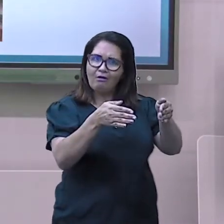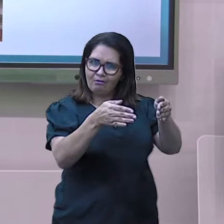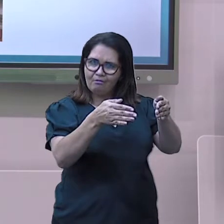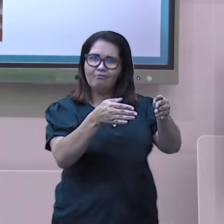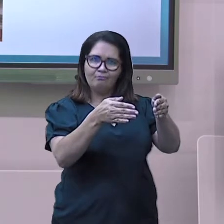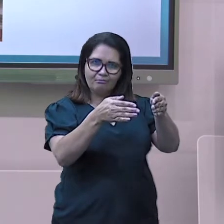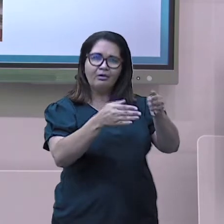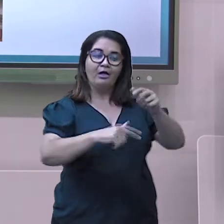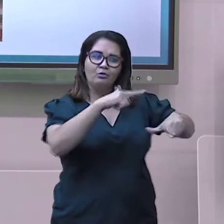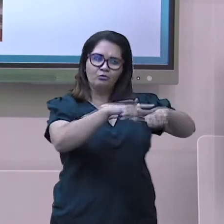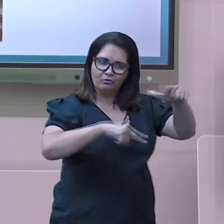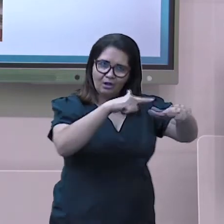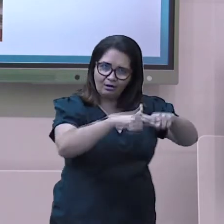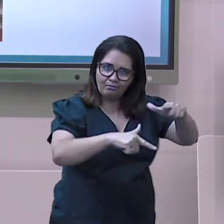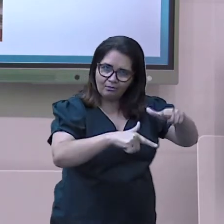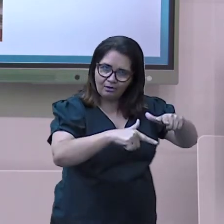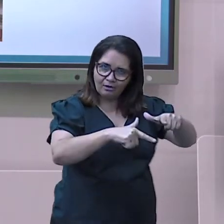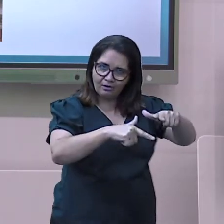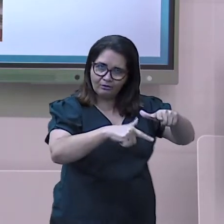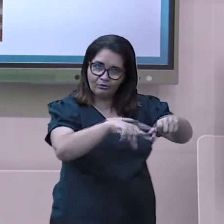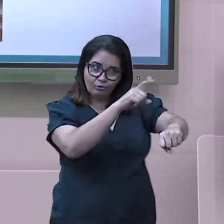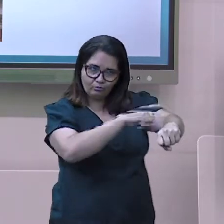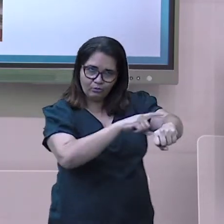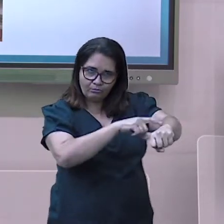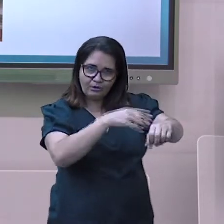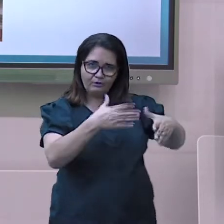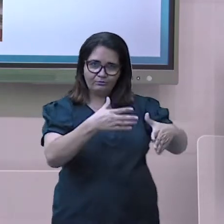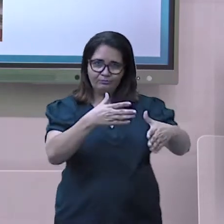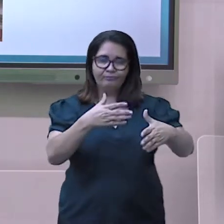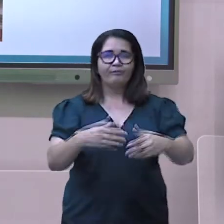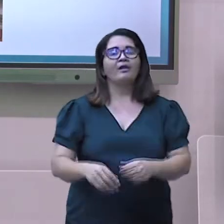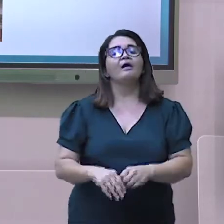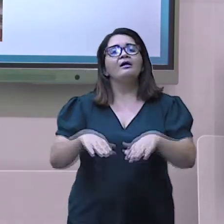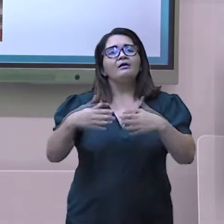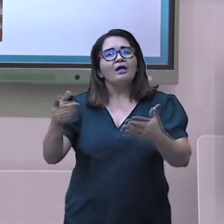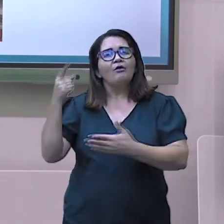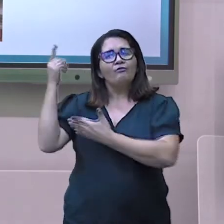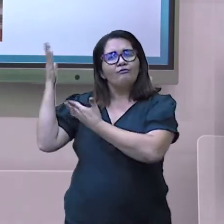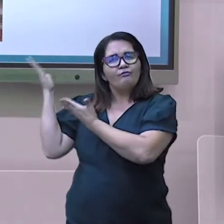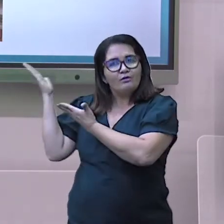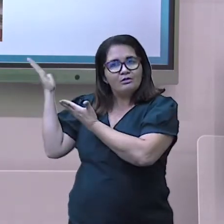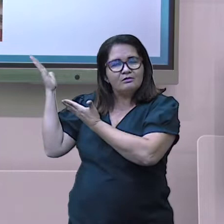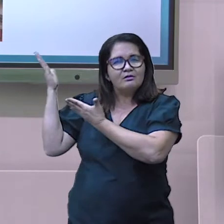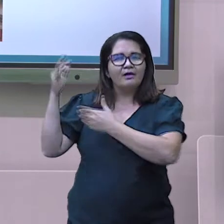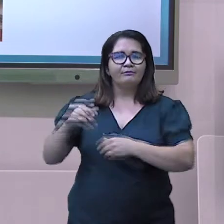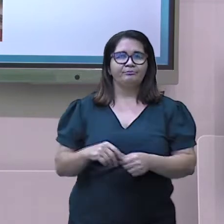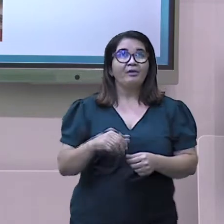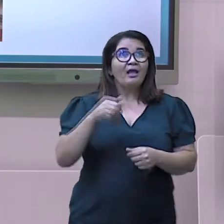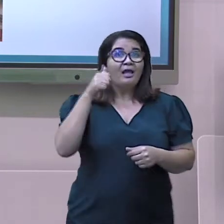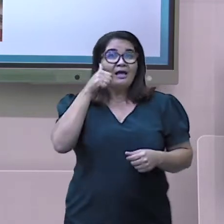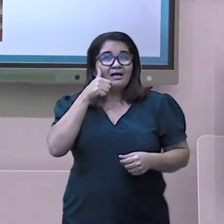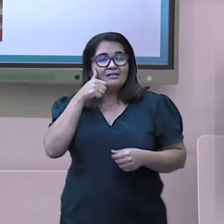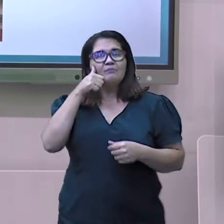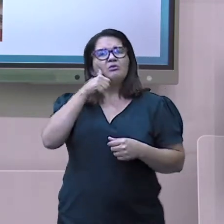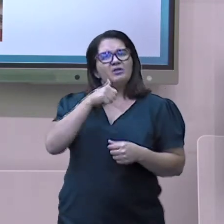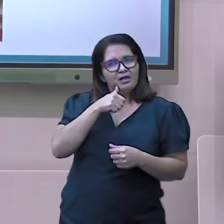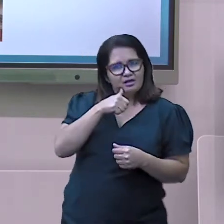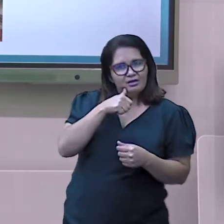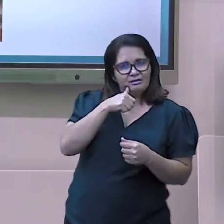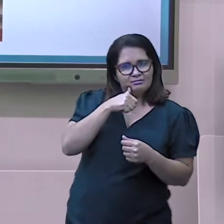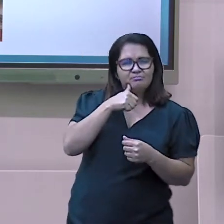graves acidentes, como aqui nessas imagens. Aqui, essas pessoas estão, limpando